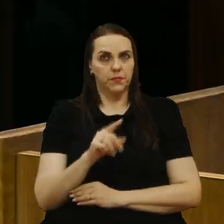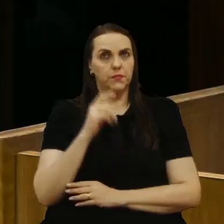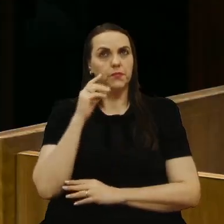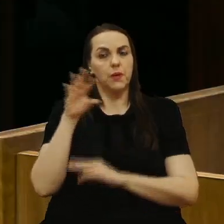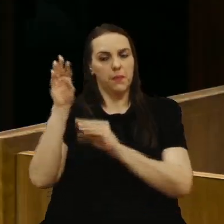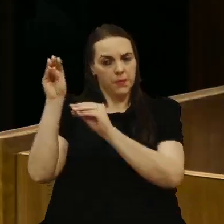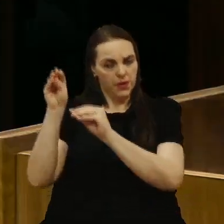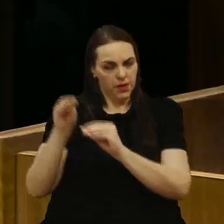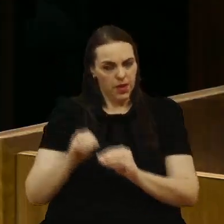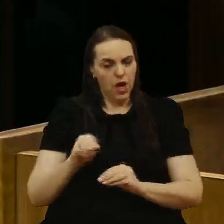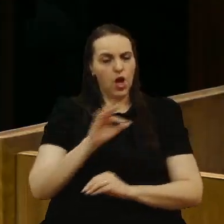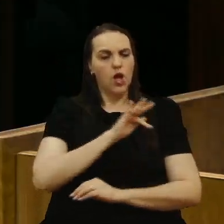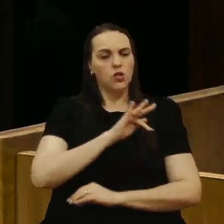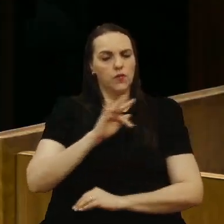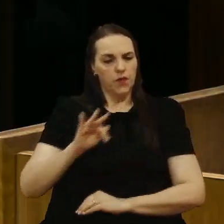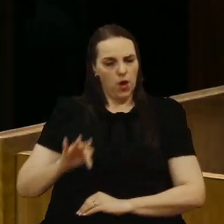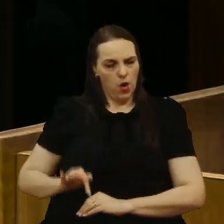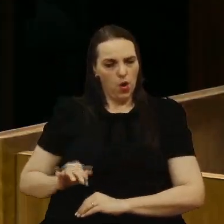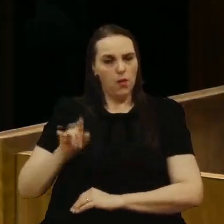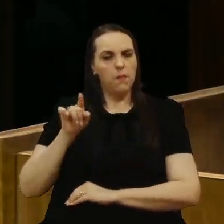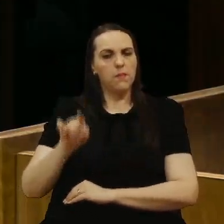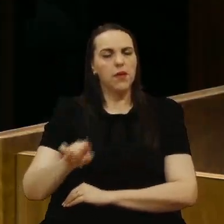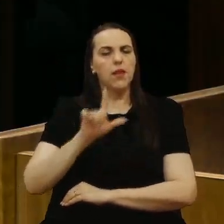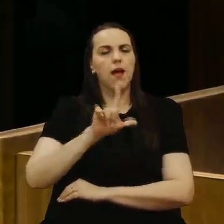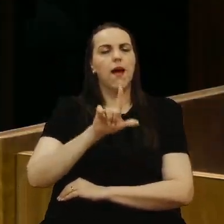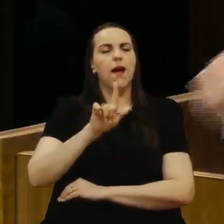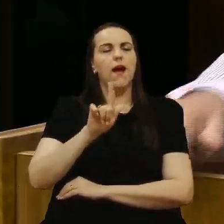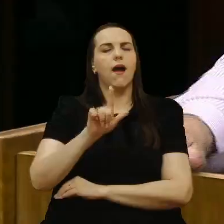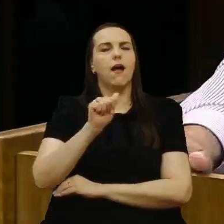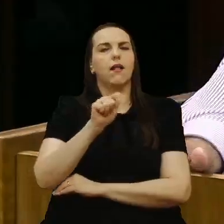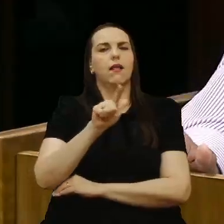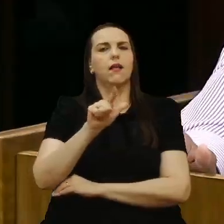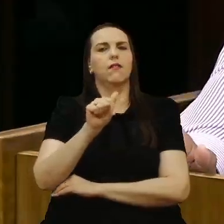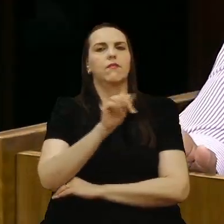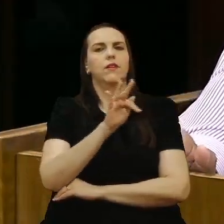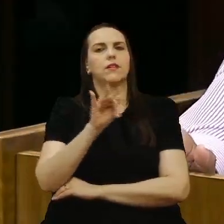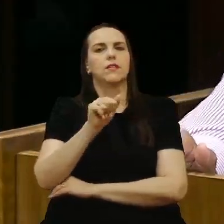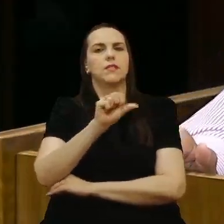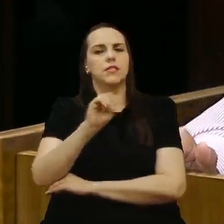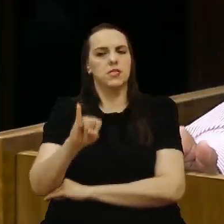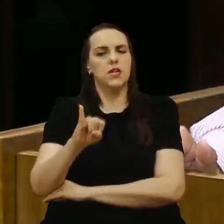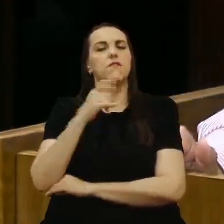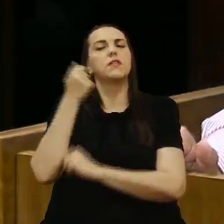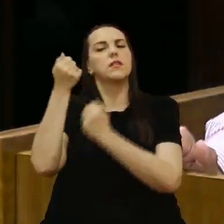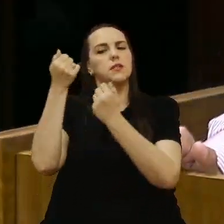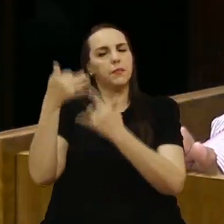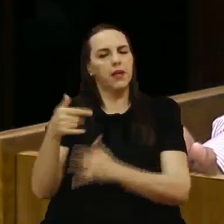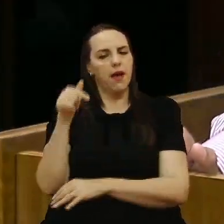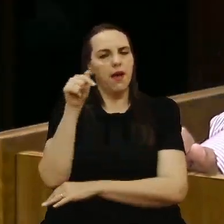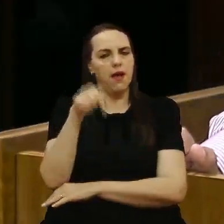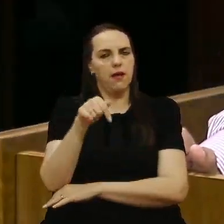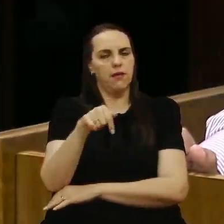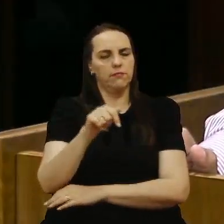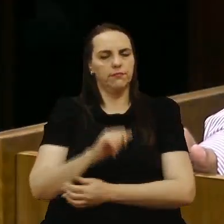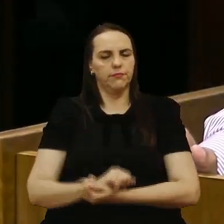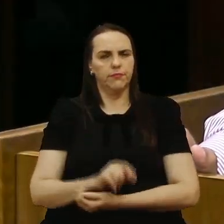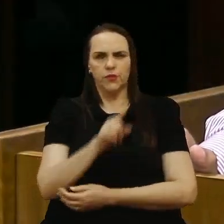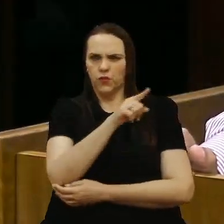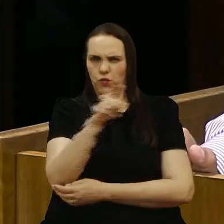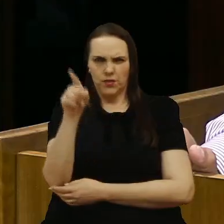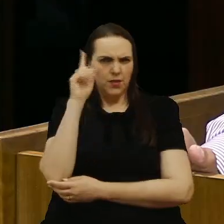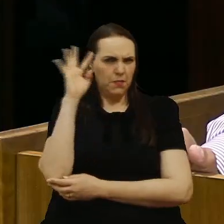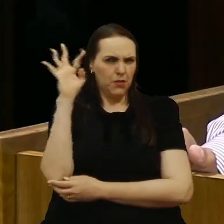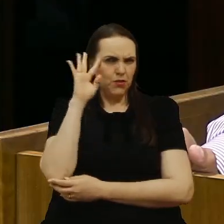secretário Galafassi, vai ter que vir nessa casa explicar. E vocês já imaginaram, vereadores,